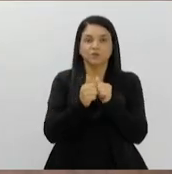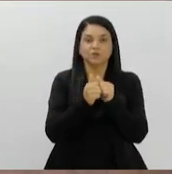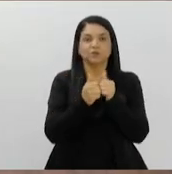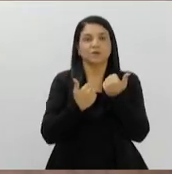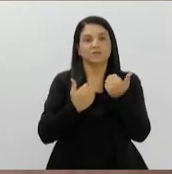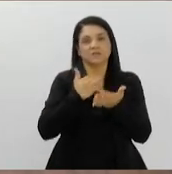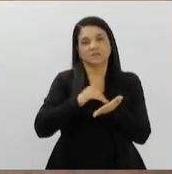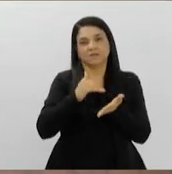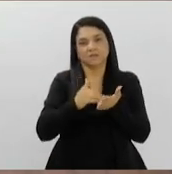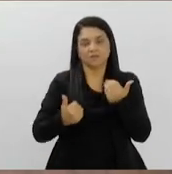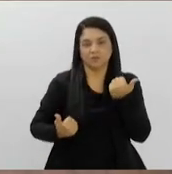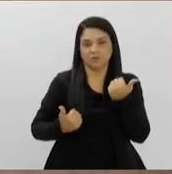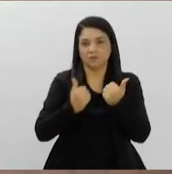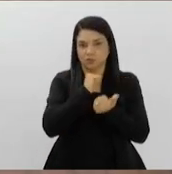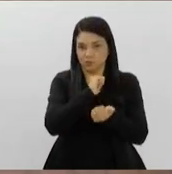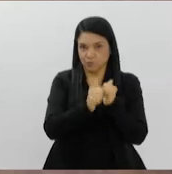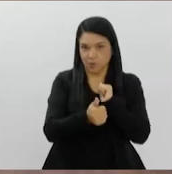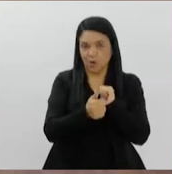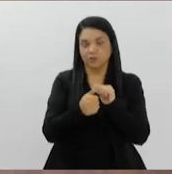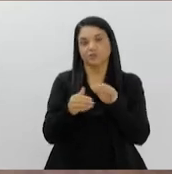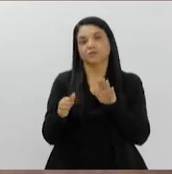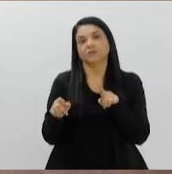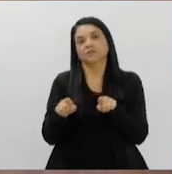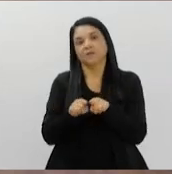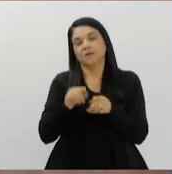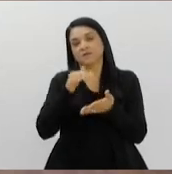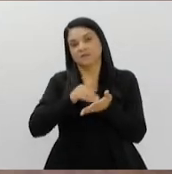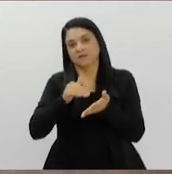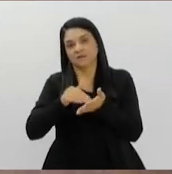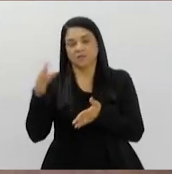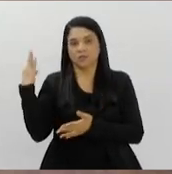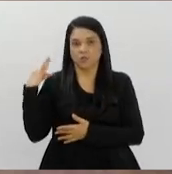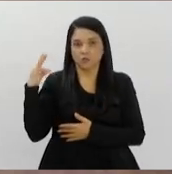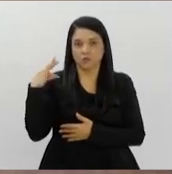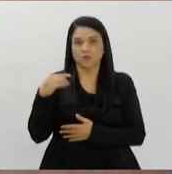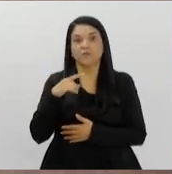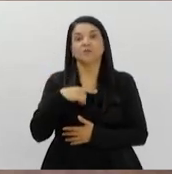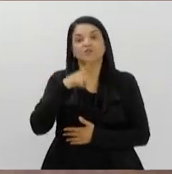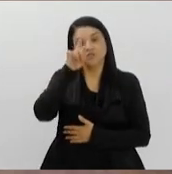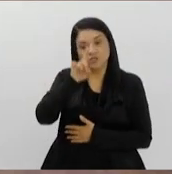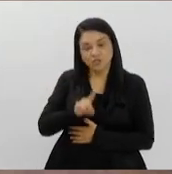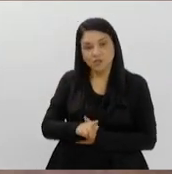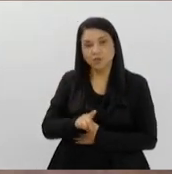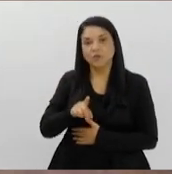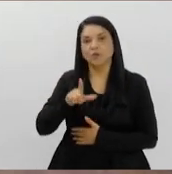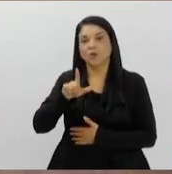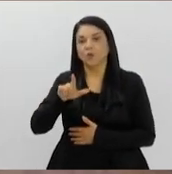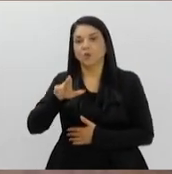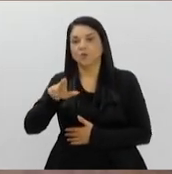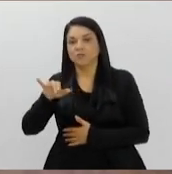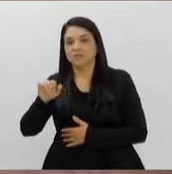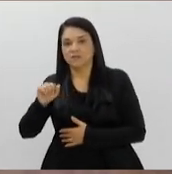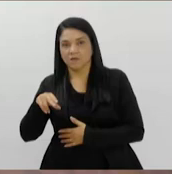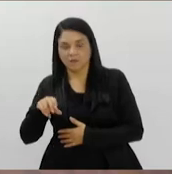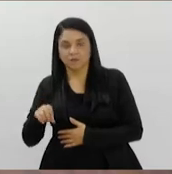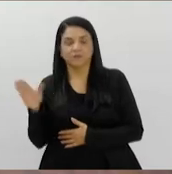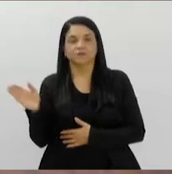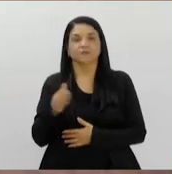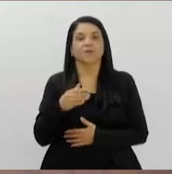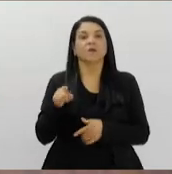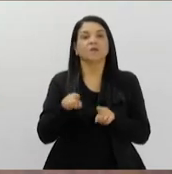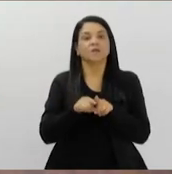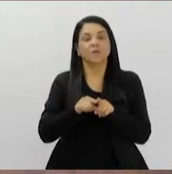e o Gustavo Tutuca, com a Secretaria de Turismo. E, novamente, o diretor Marcos Brito, Luciano, estão abraçando a gente. E a gente quer falar